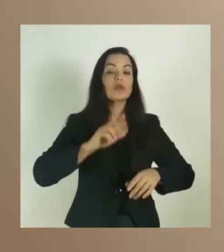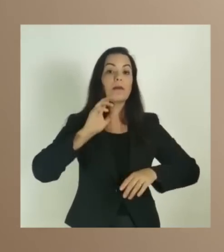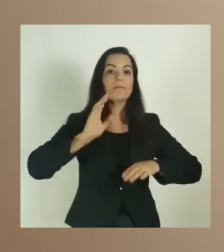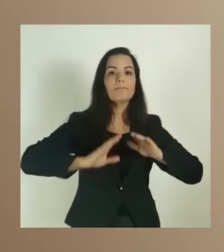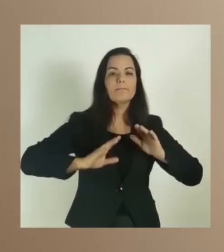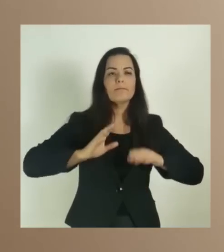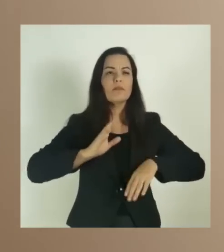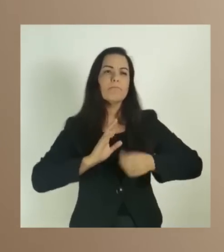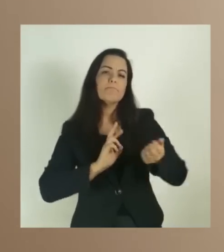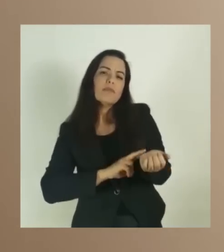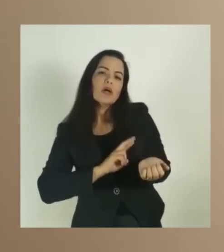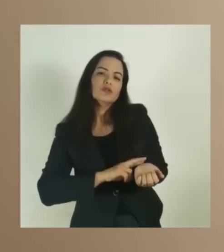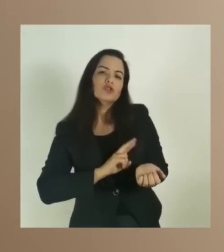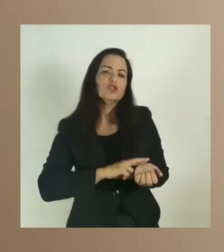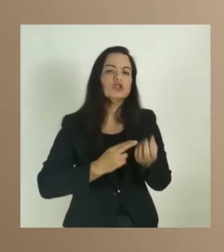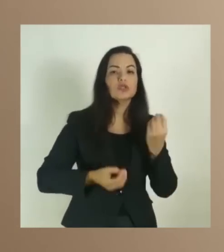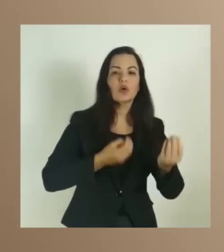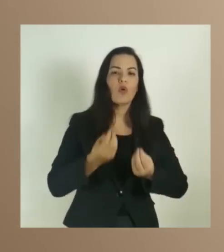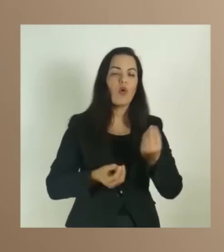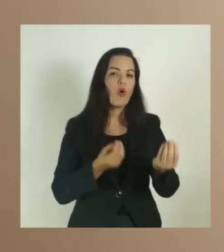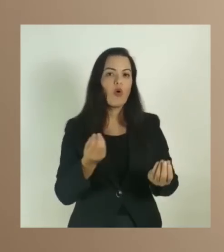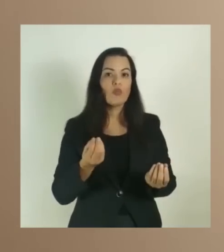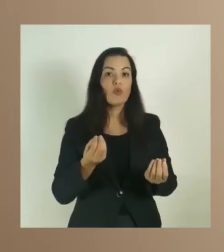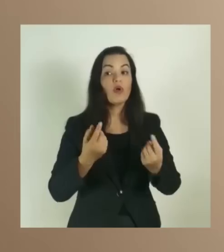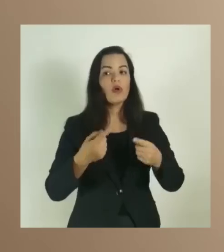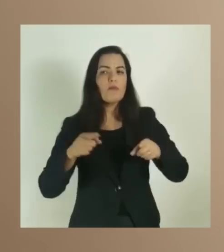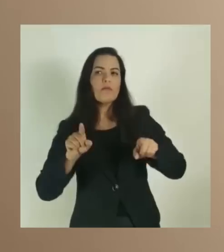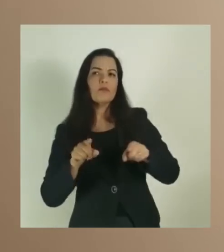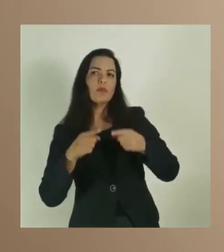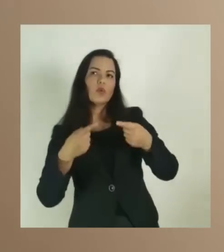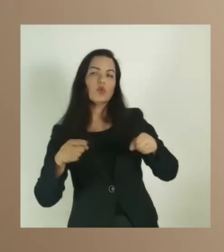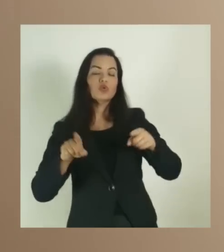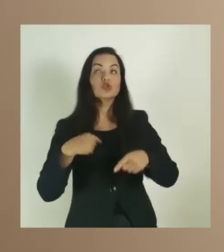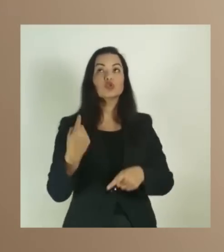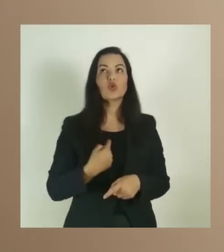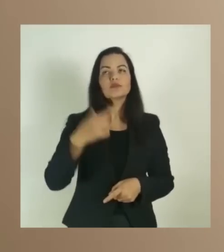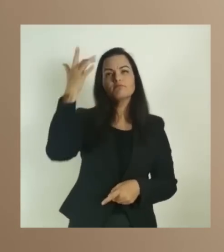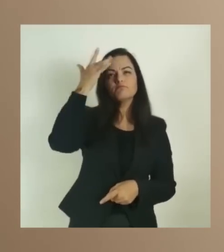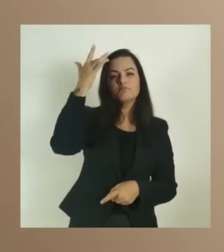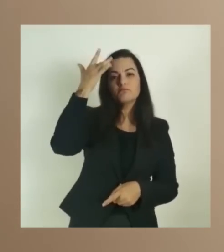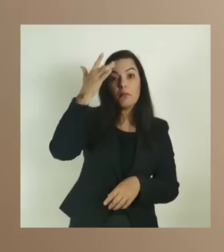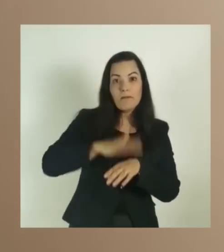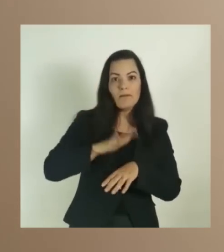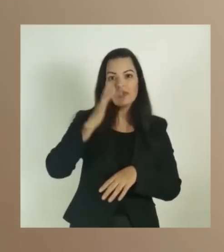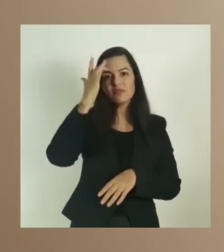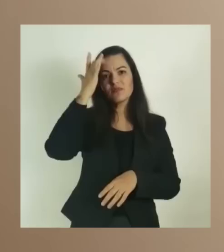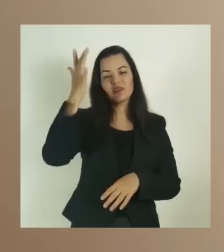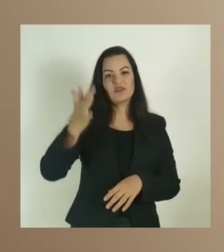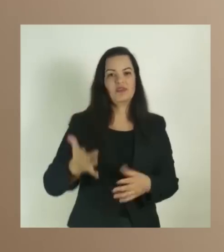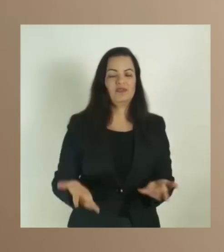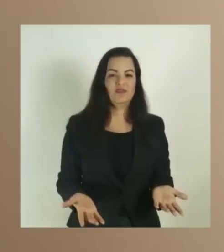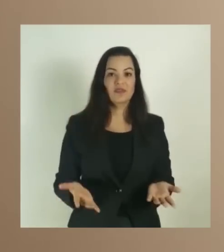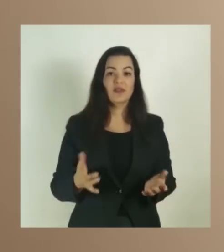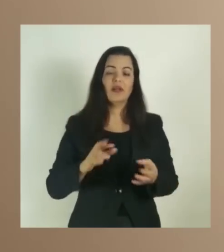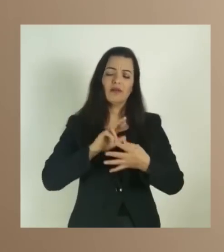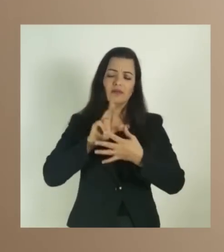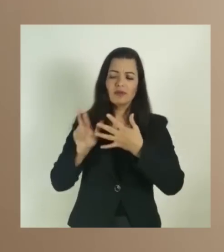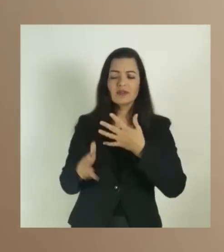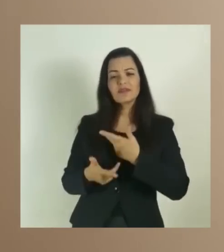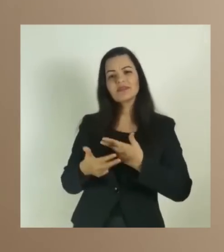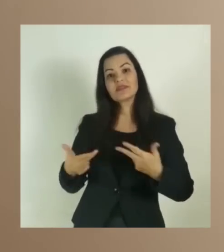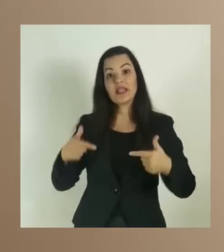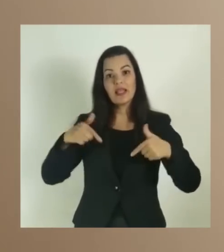a melodia, que é a parte da música que decoramos com maior facilidade, entre outras características. Nesse